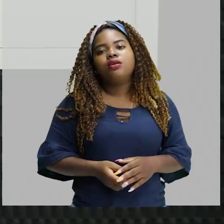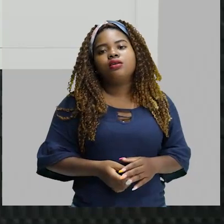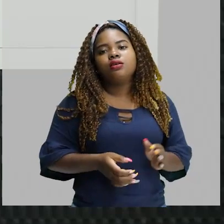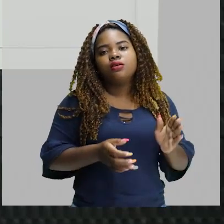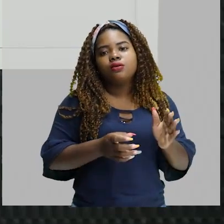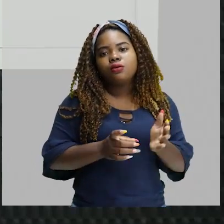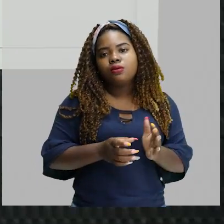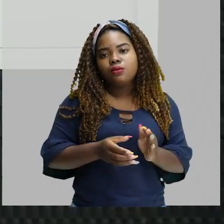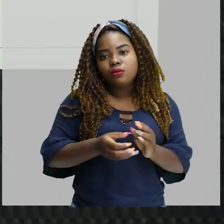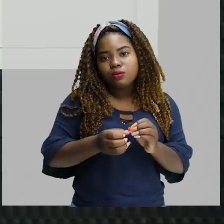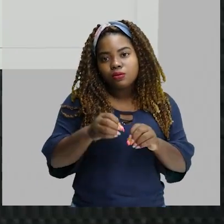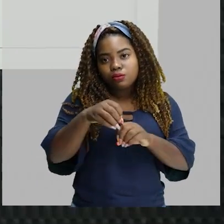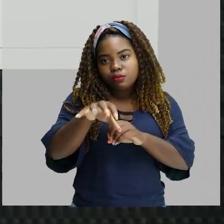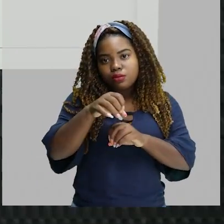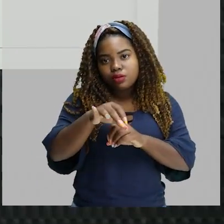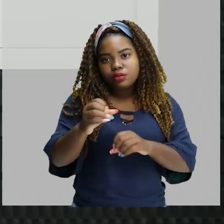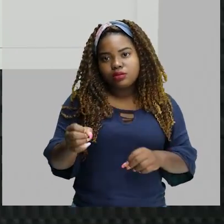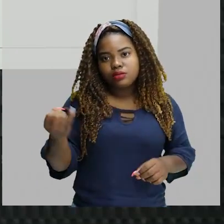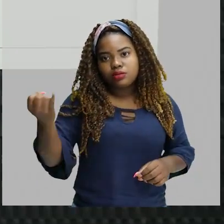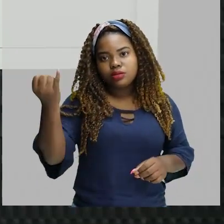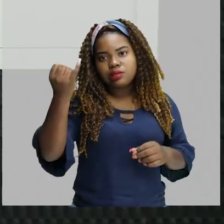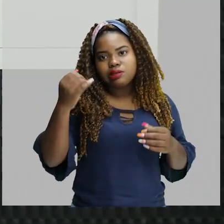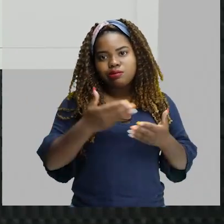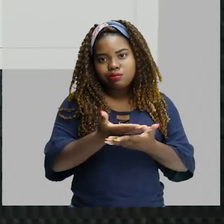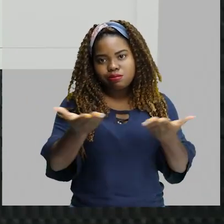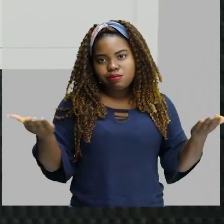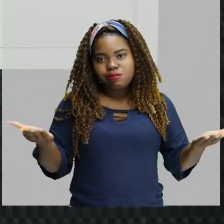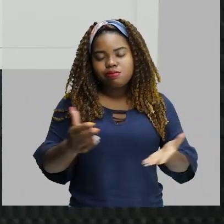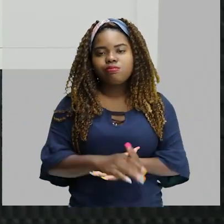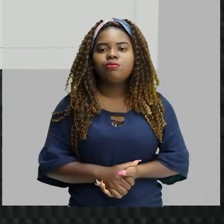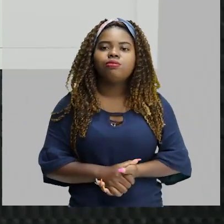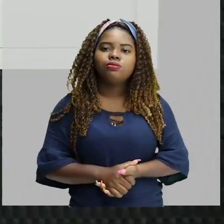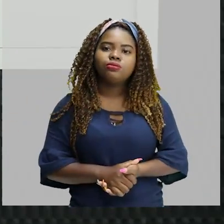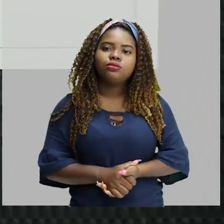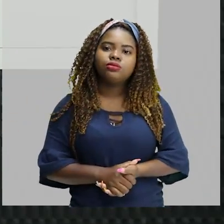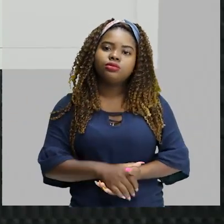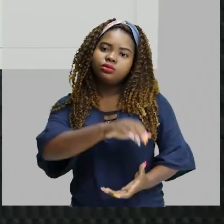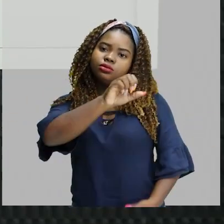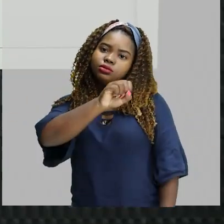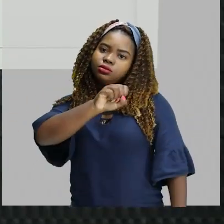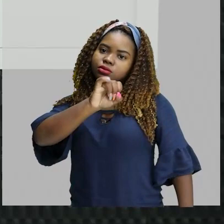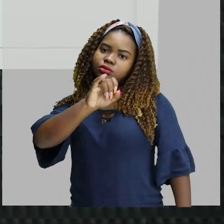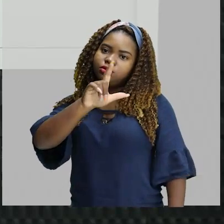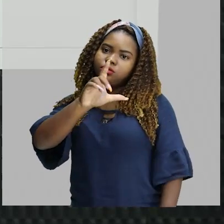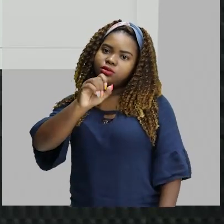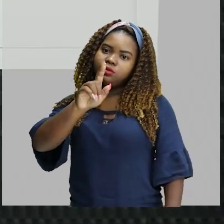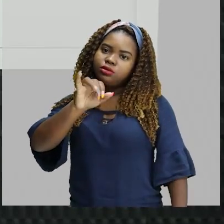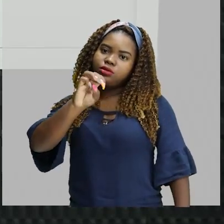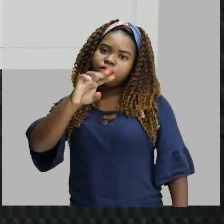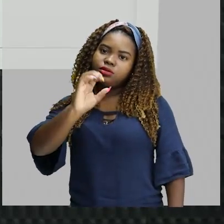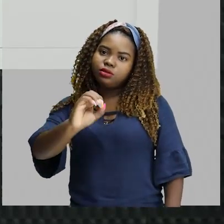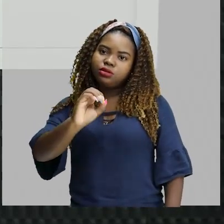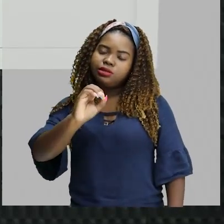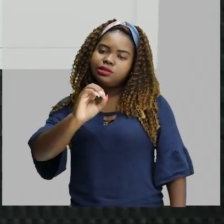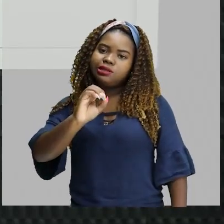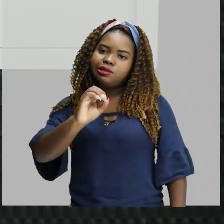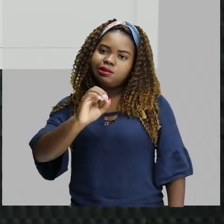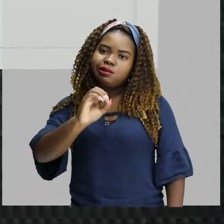isso, mas vou chamar mais uma vez a atenção. Esse silogismo, ele usa as